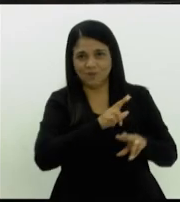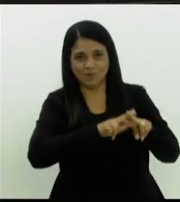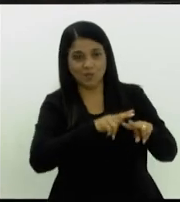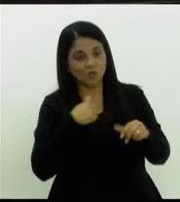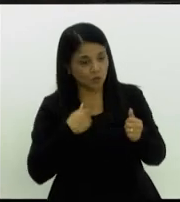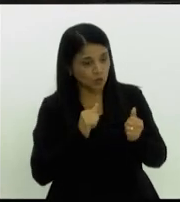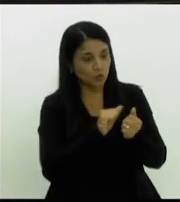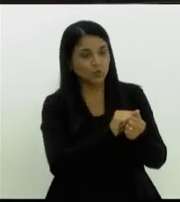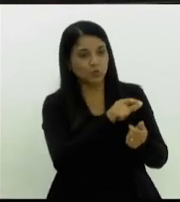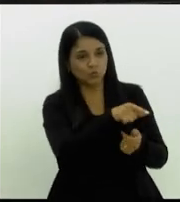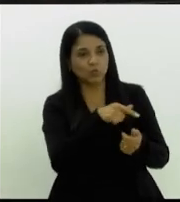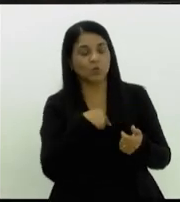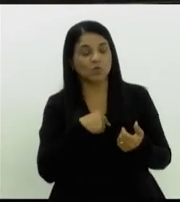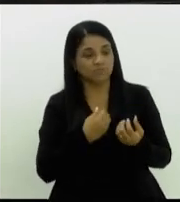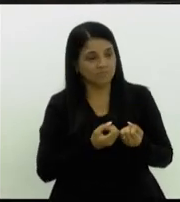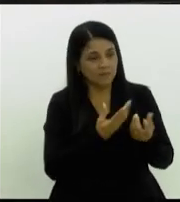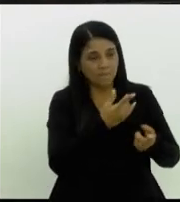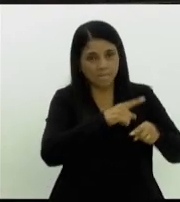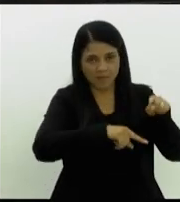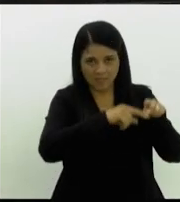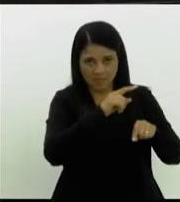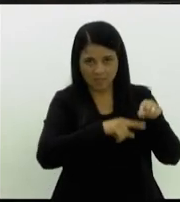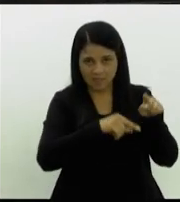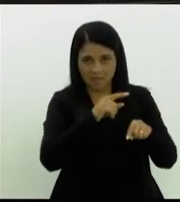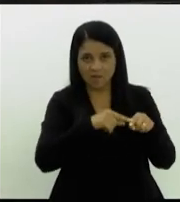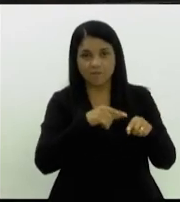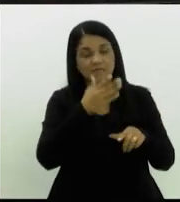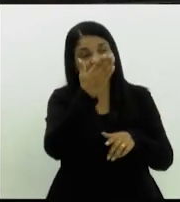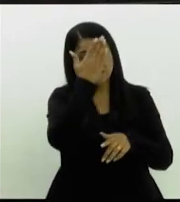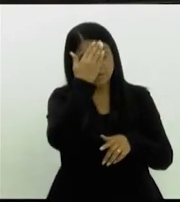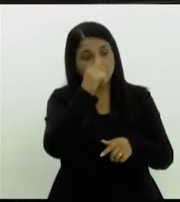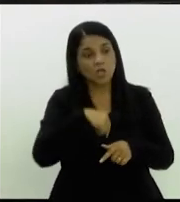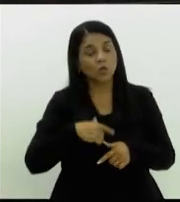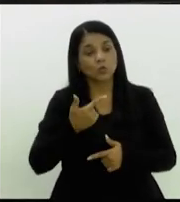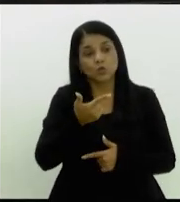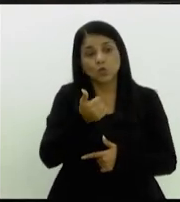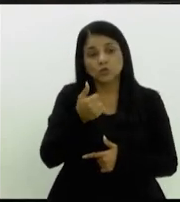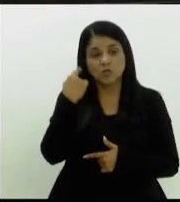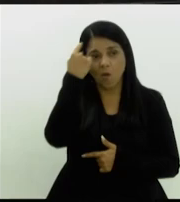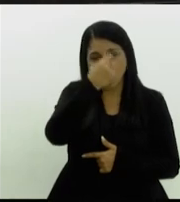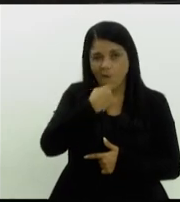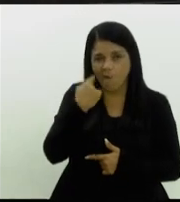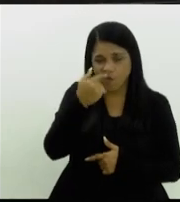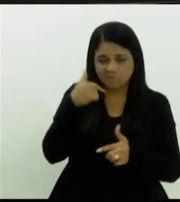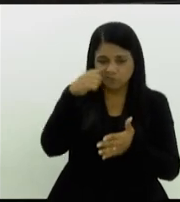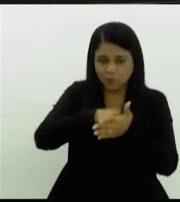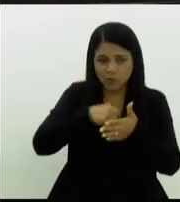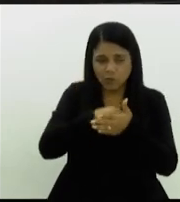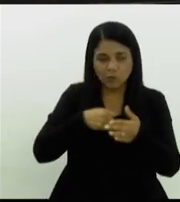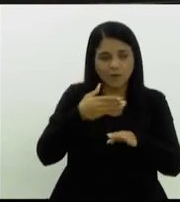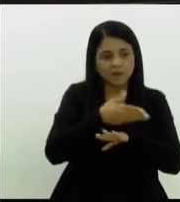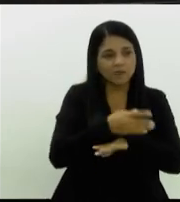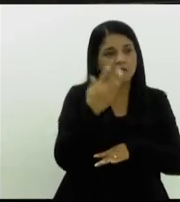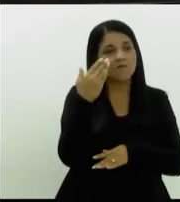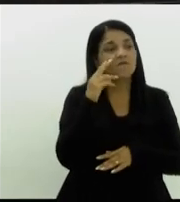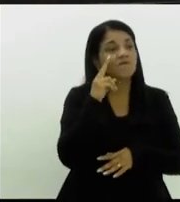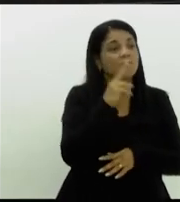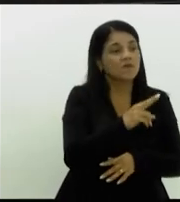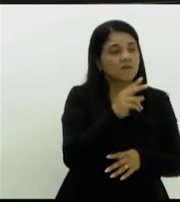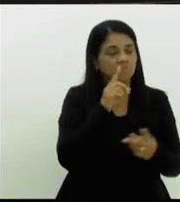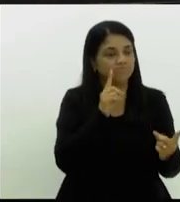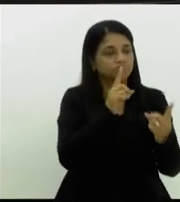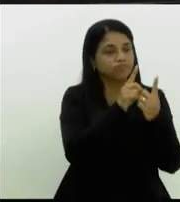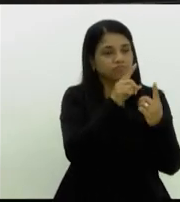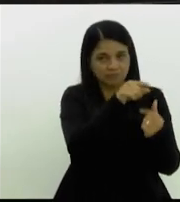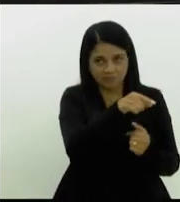você, eu deixo esse item aqui para você saber que eu fiquei mais de 12 horas lutando para entrar e te ver. Era esse recado